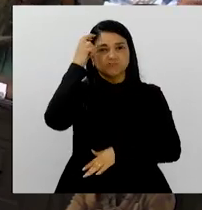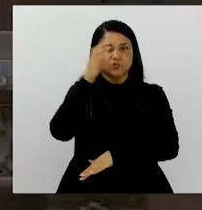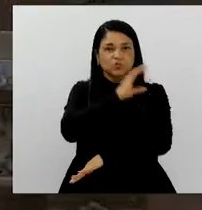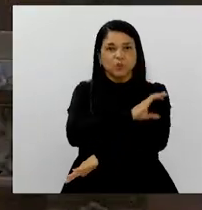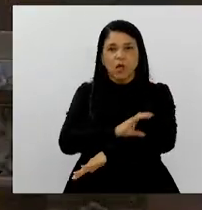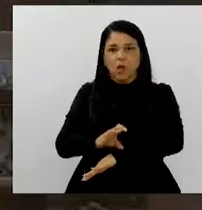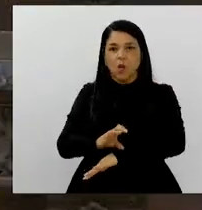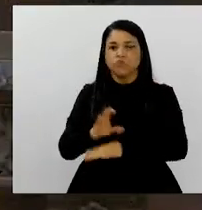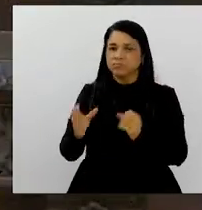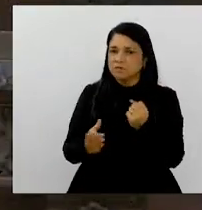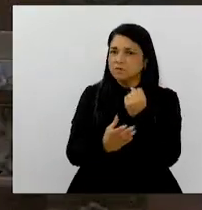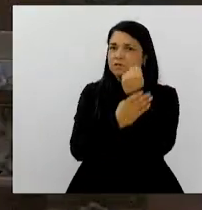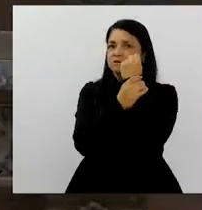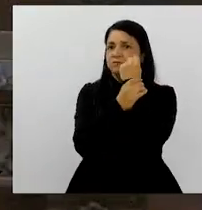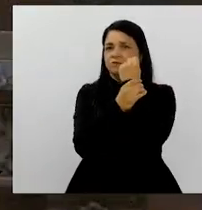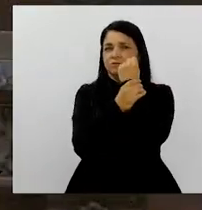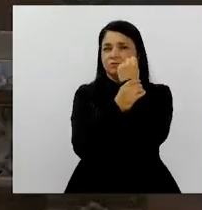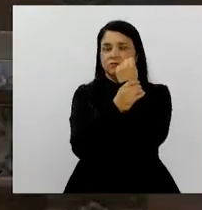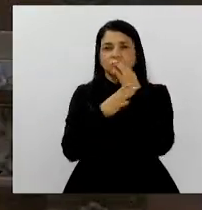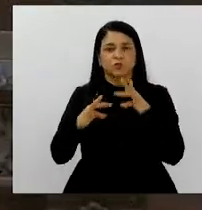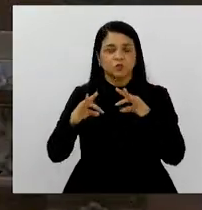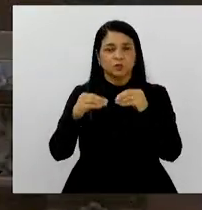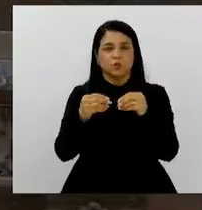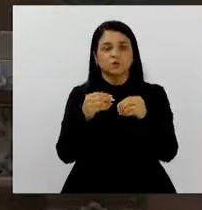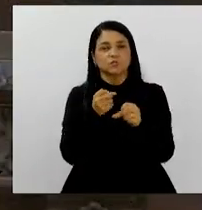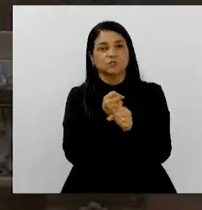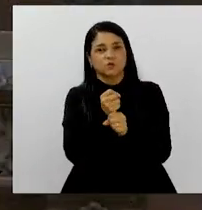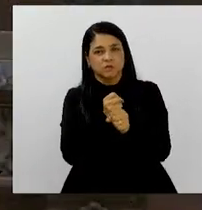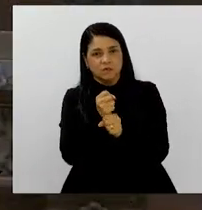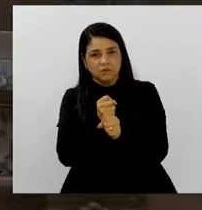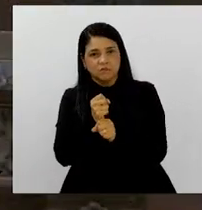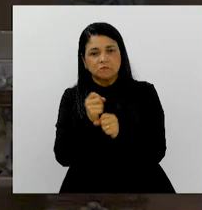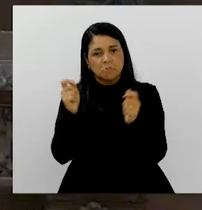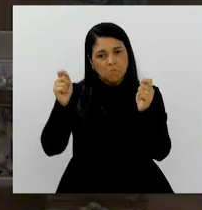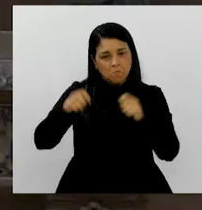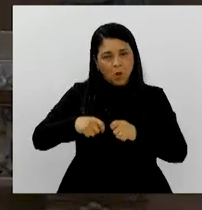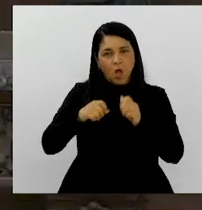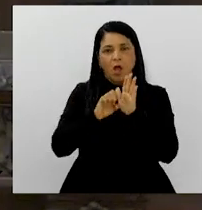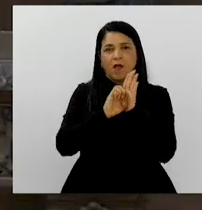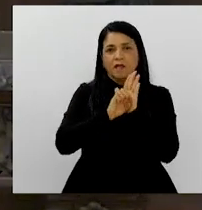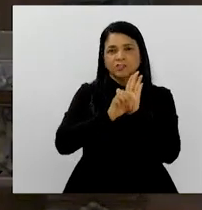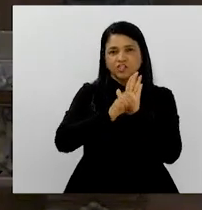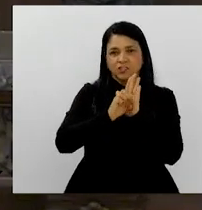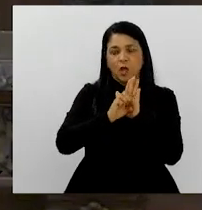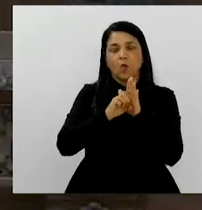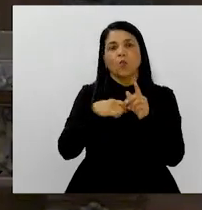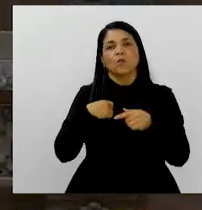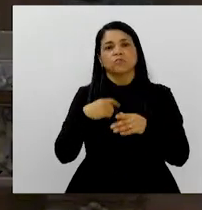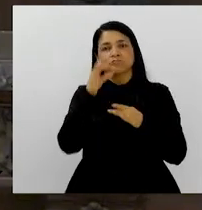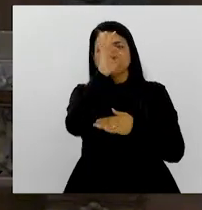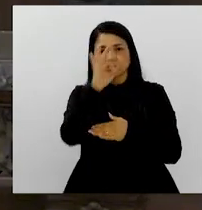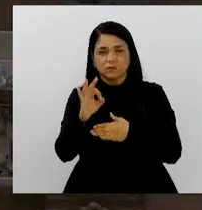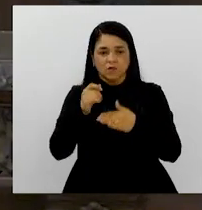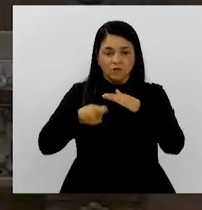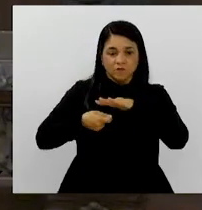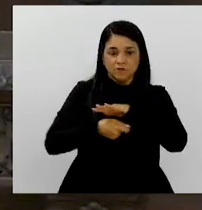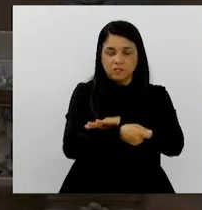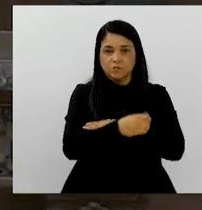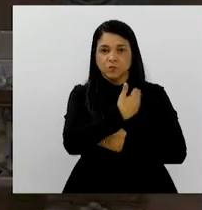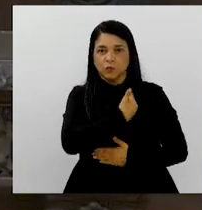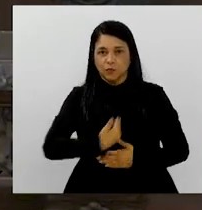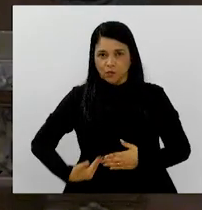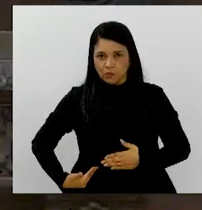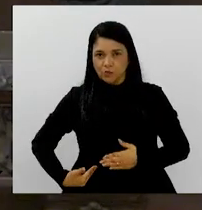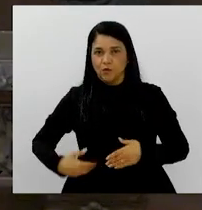seja garantido que todos os anos a gente possa ter um edital e um percentual do investimento público para